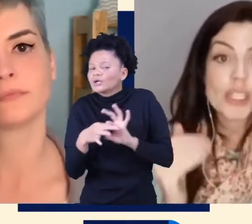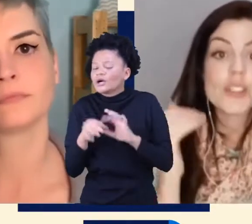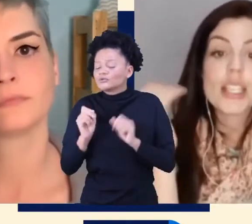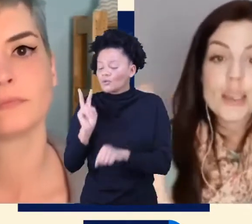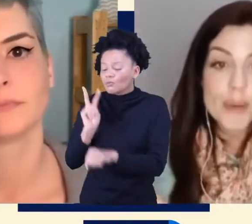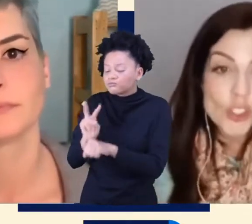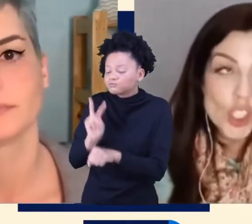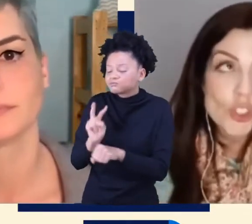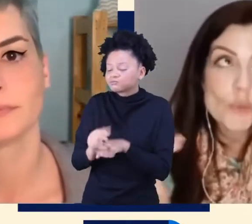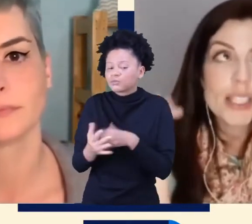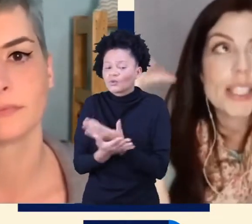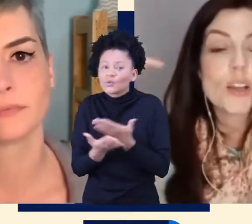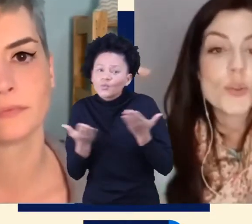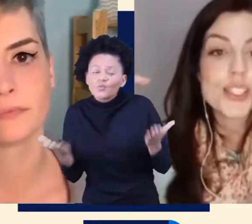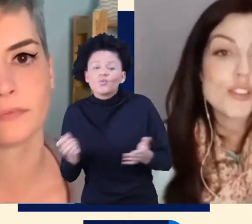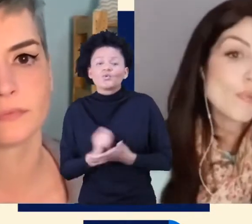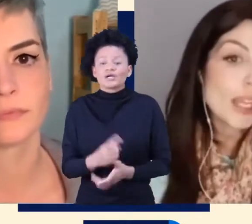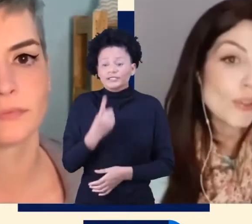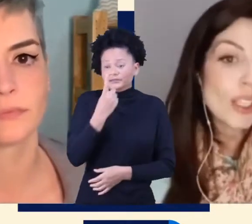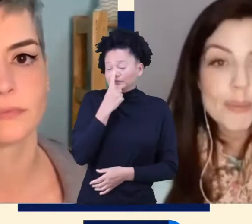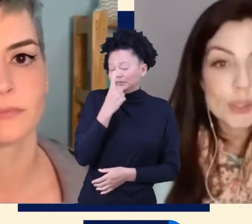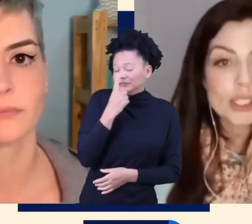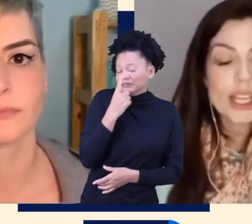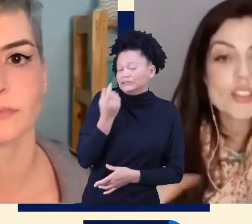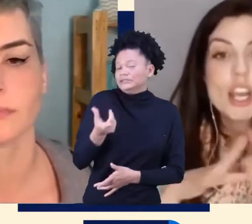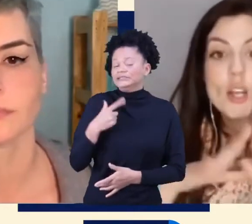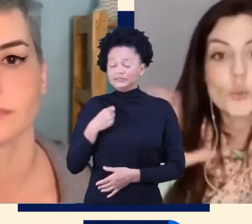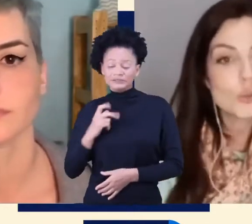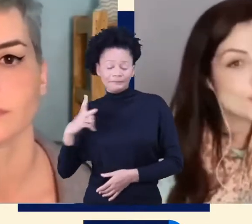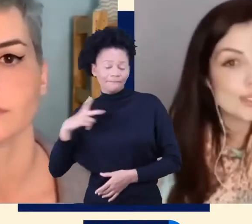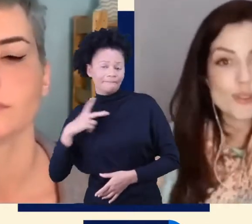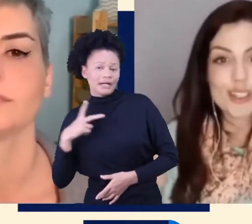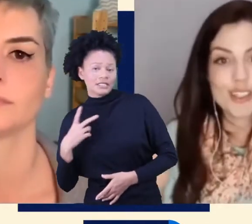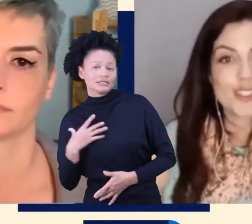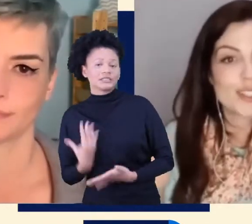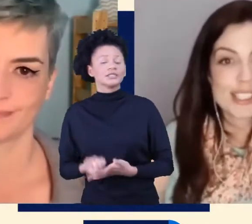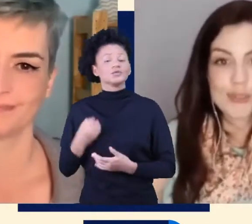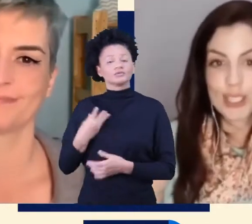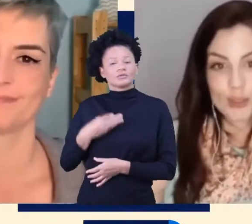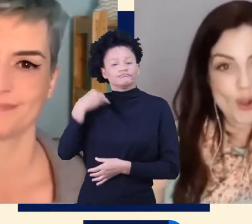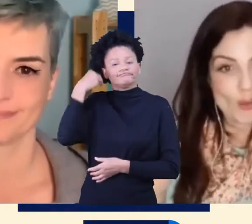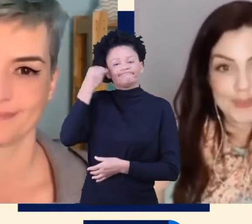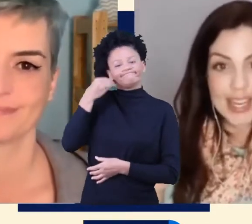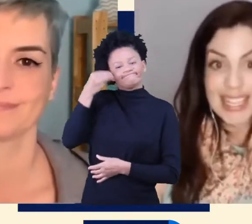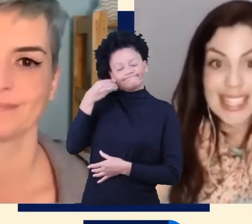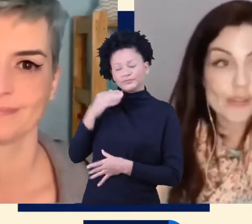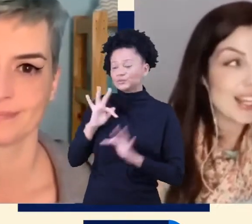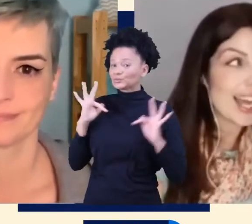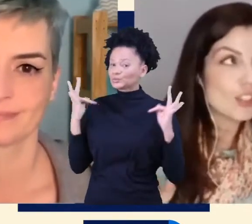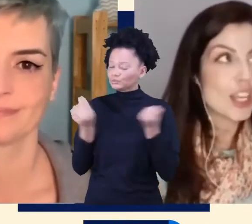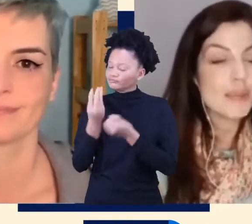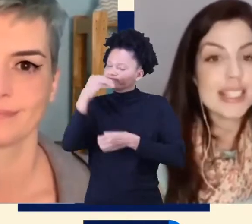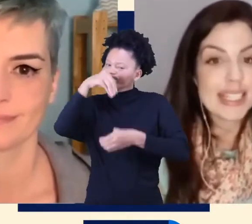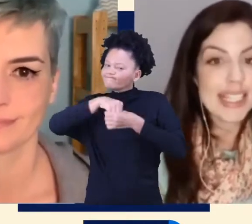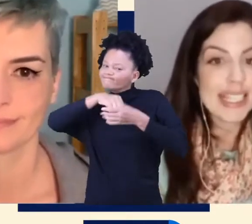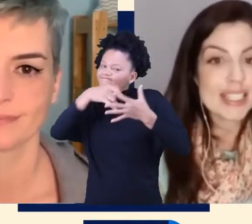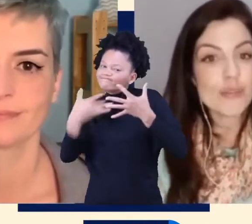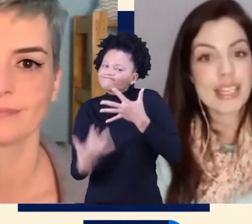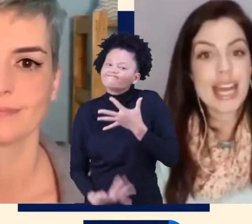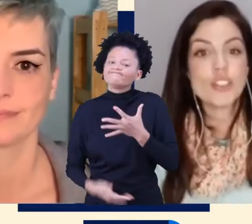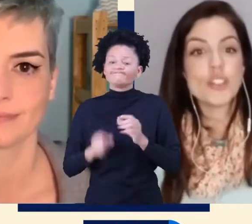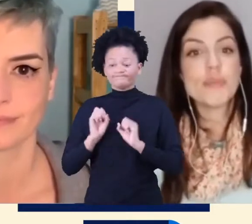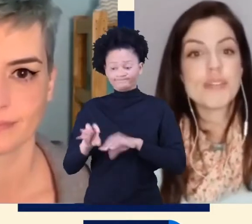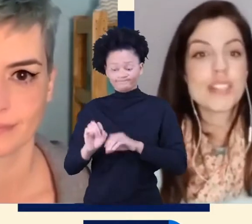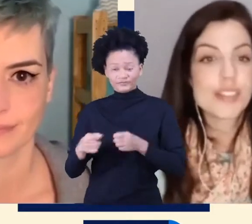os limites, o que é parte íntima, o que é consentimento, o que é maturidade, tudo isso, gente, é educação sexual. Você falar de camisinha,